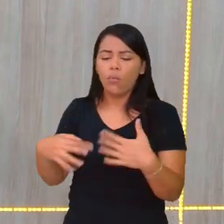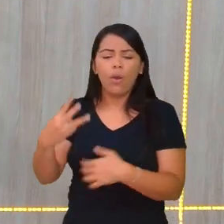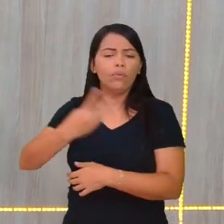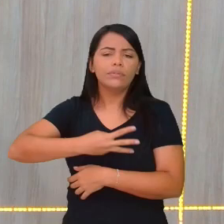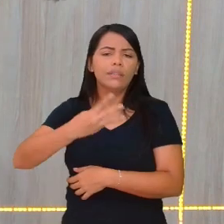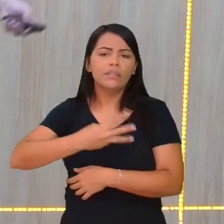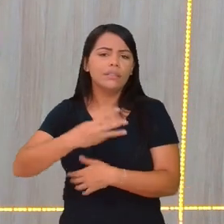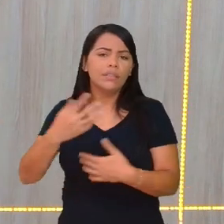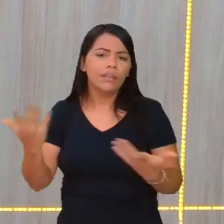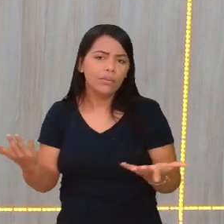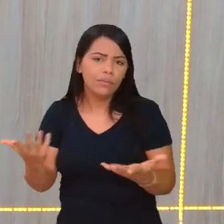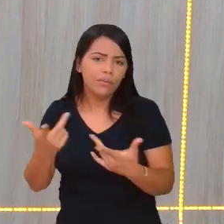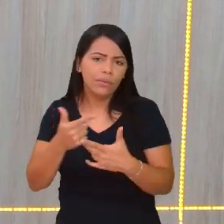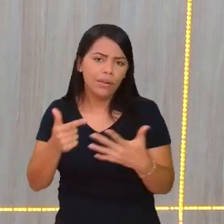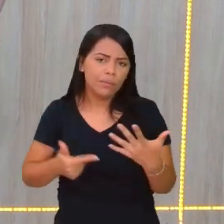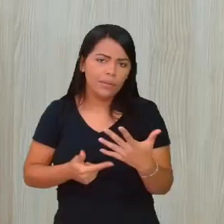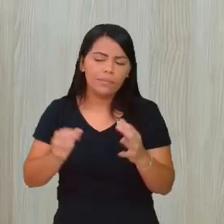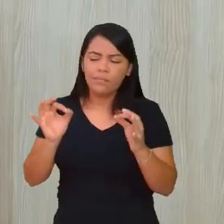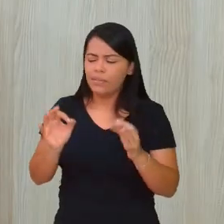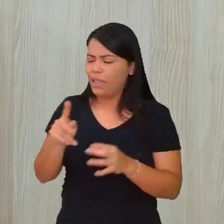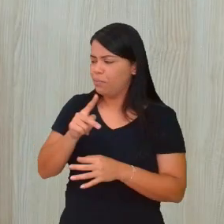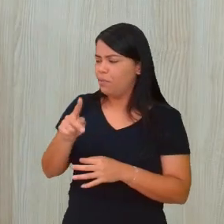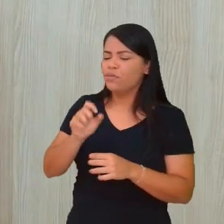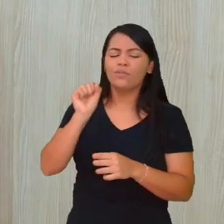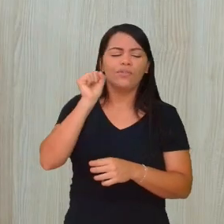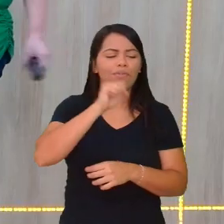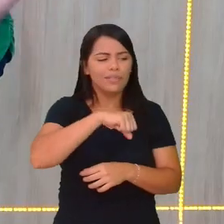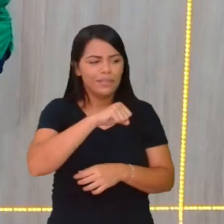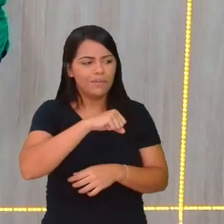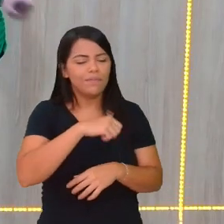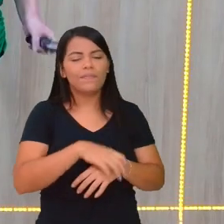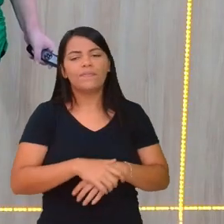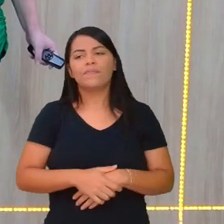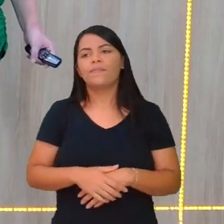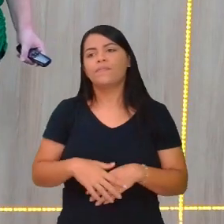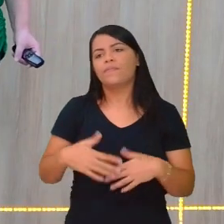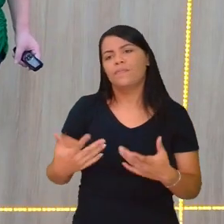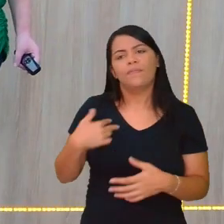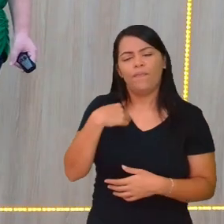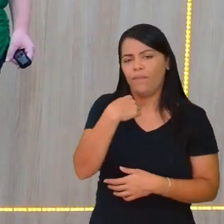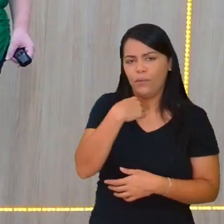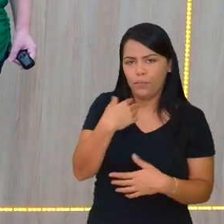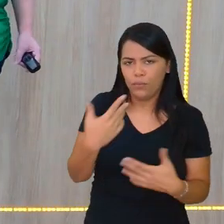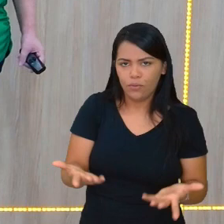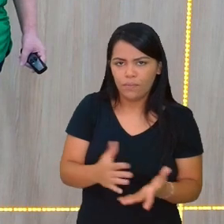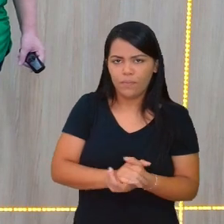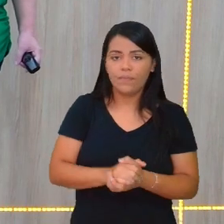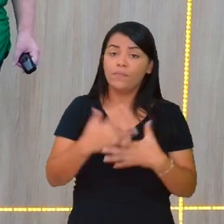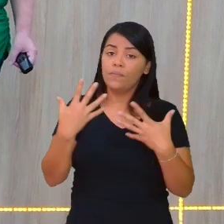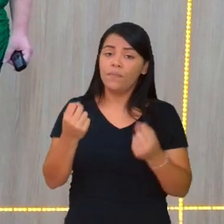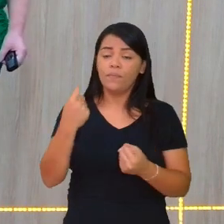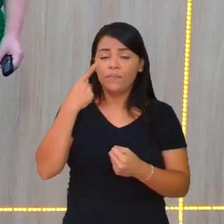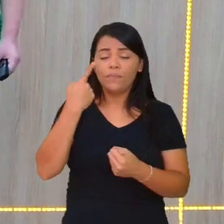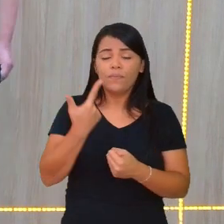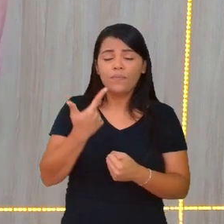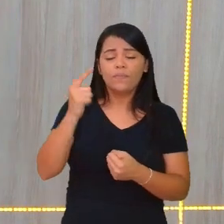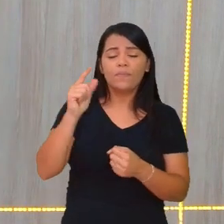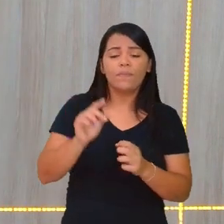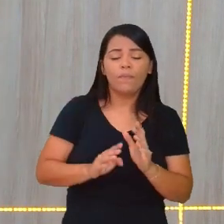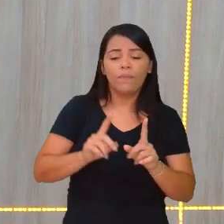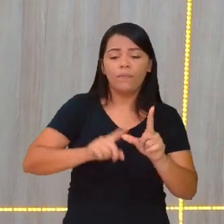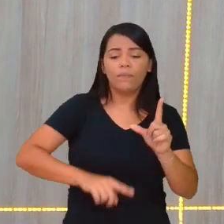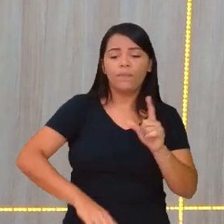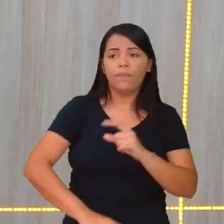Sim, senhora. Então, vamos lá. Esse daí não pode. Vamos olhar a letra